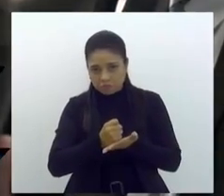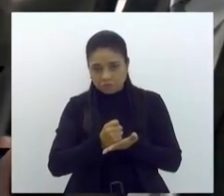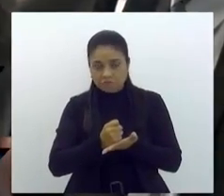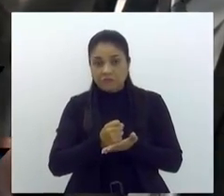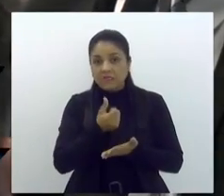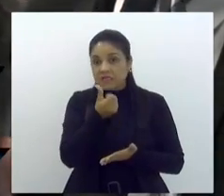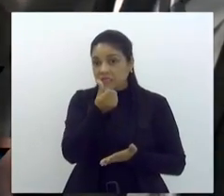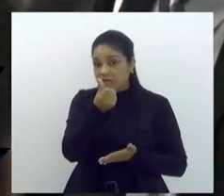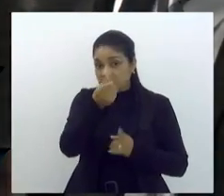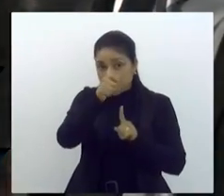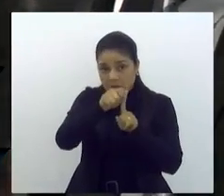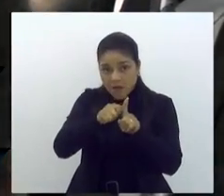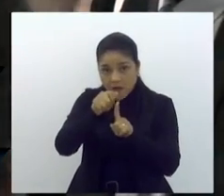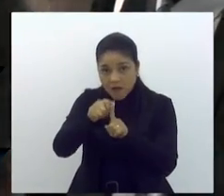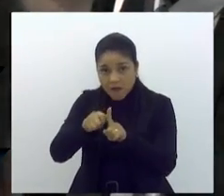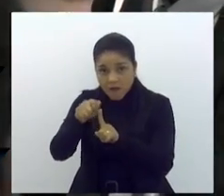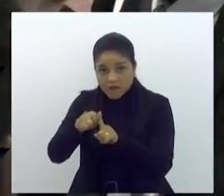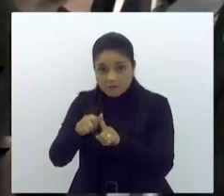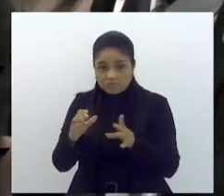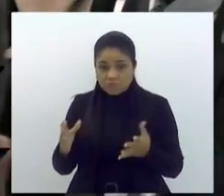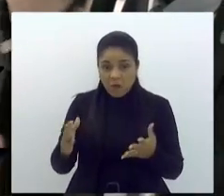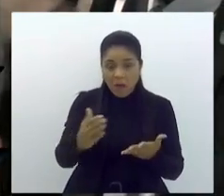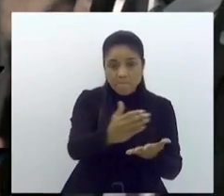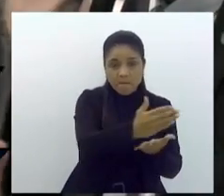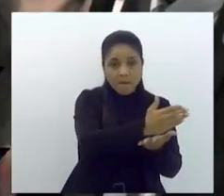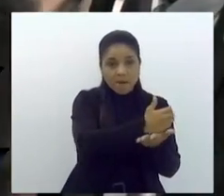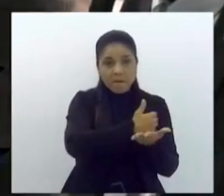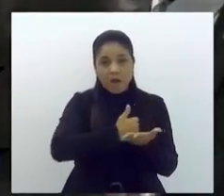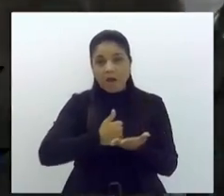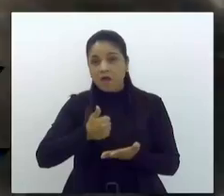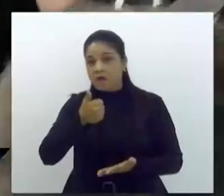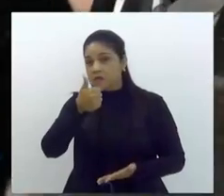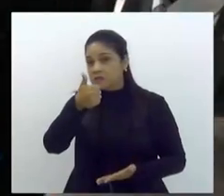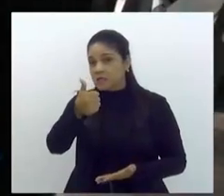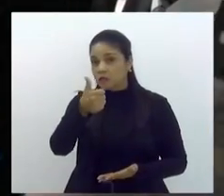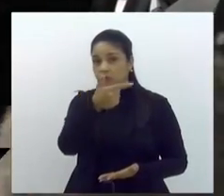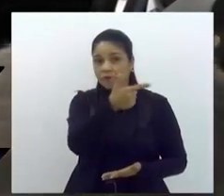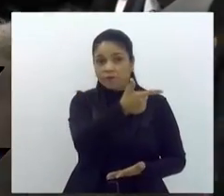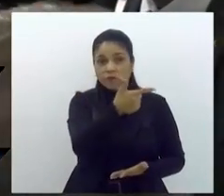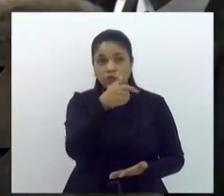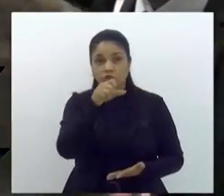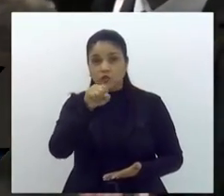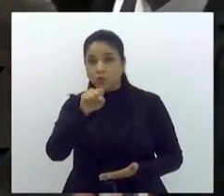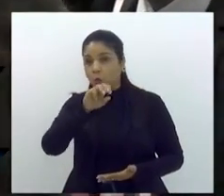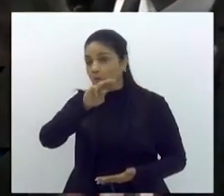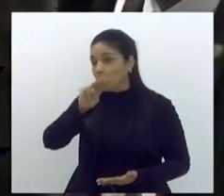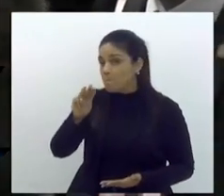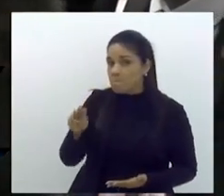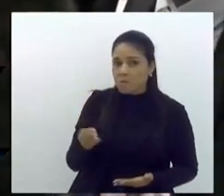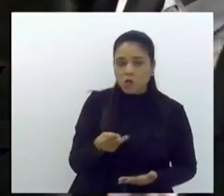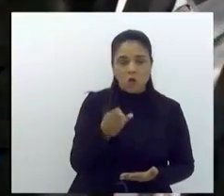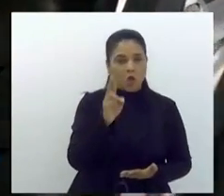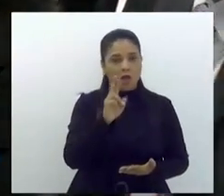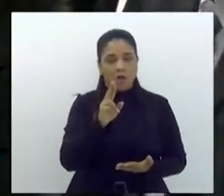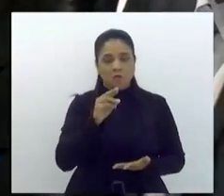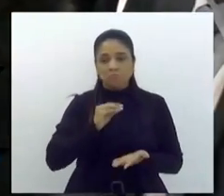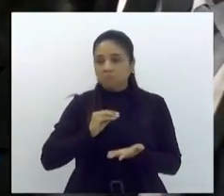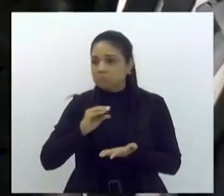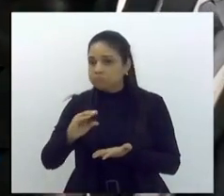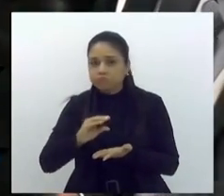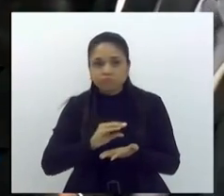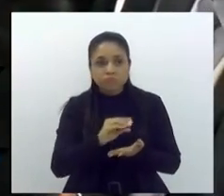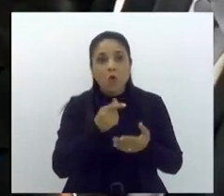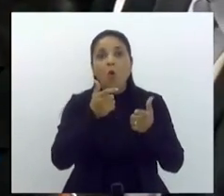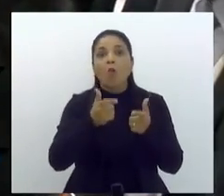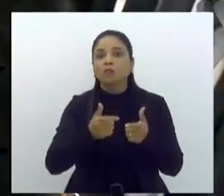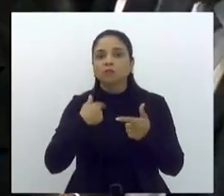seis meses houve uma arrecadação de 128 milhões de reais que ninguém sabe para onde foi o estado